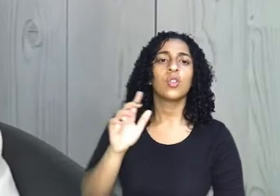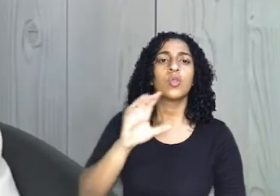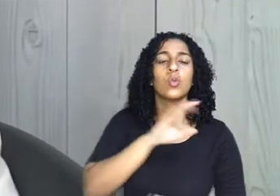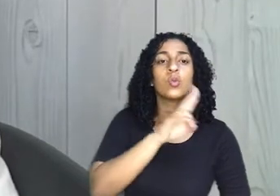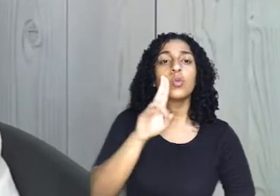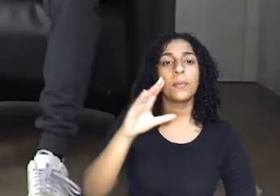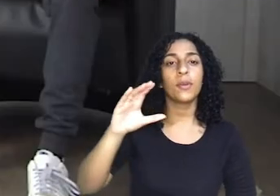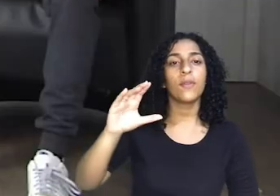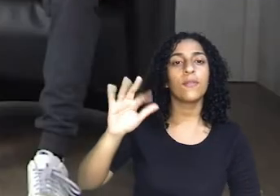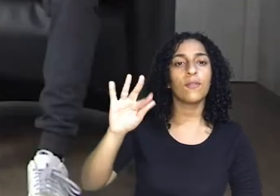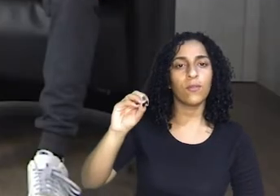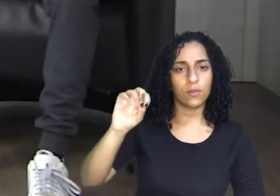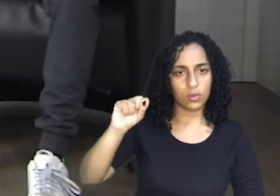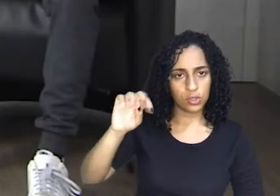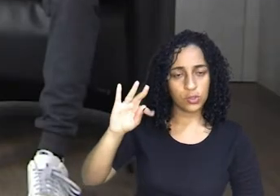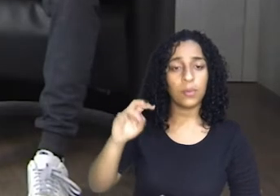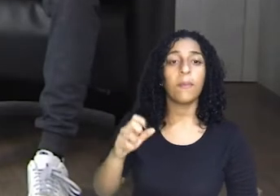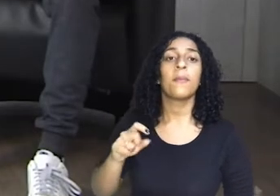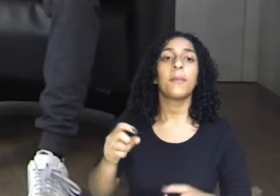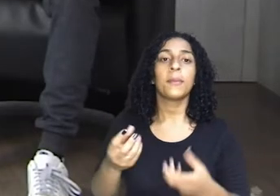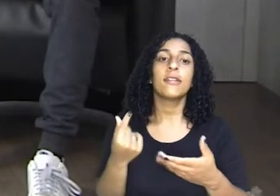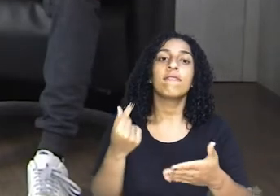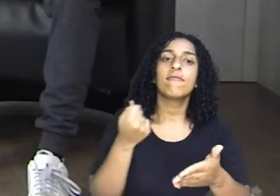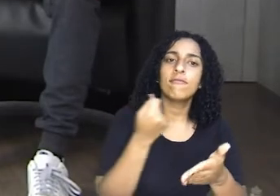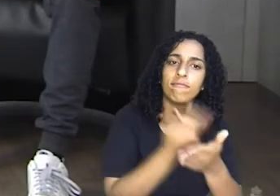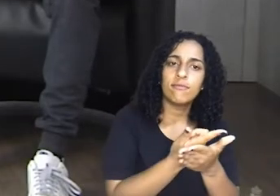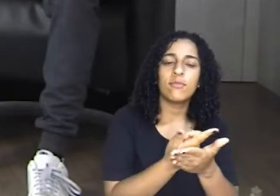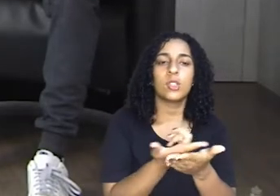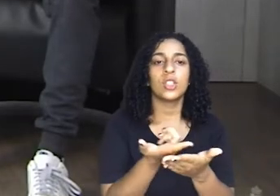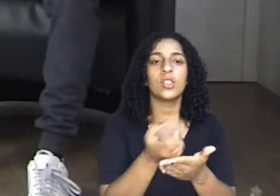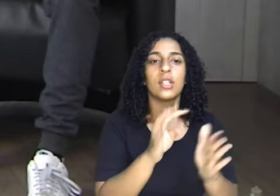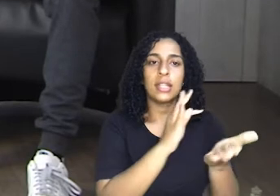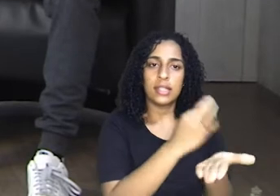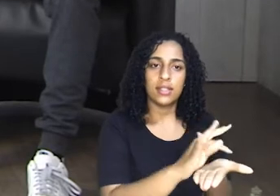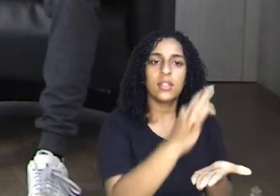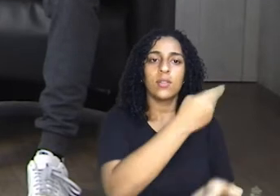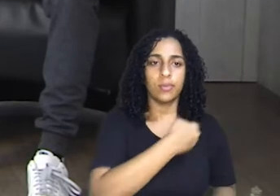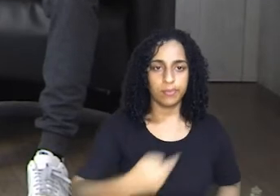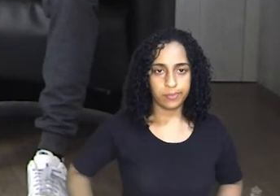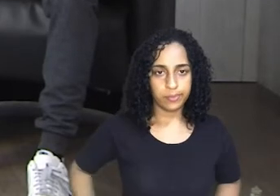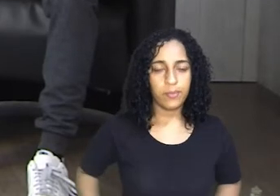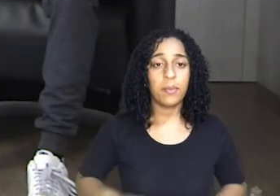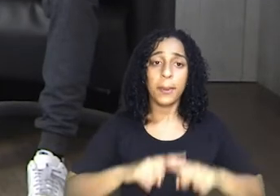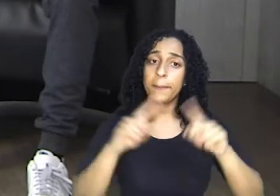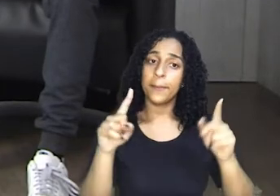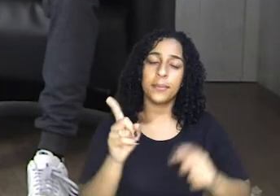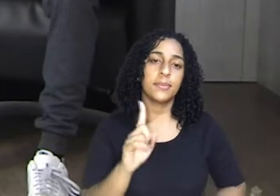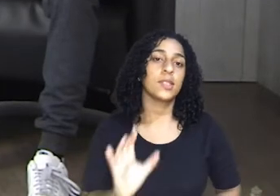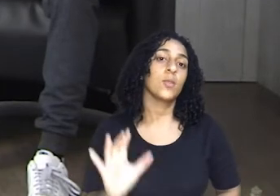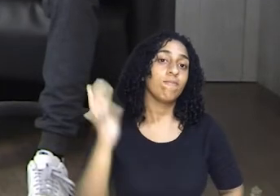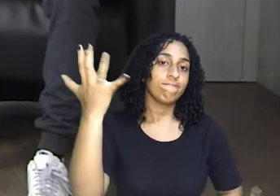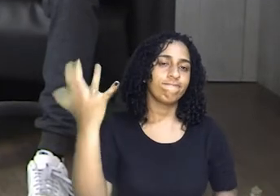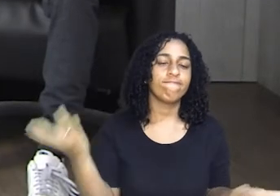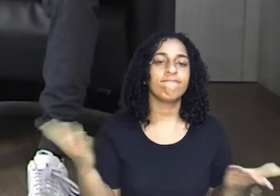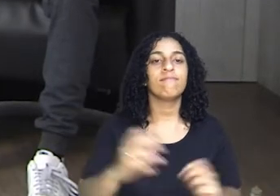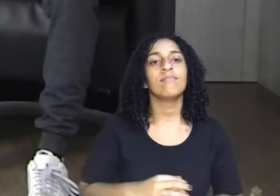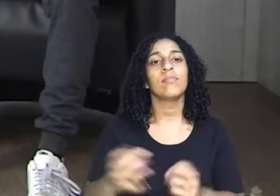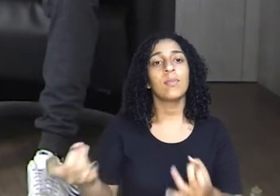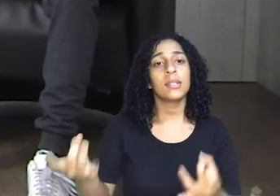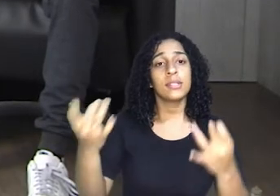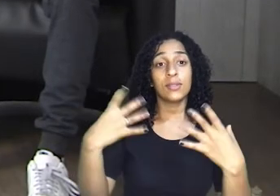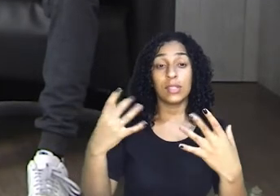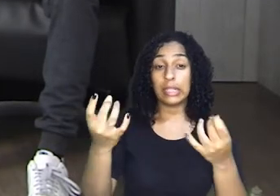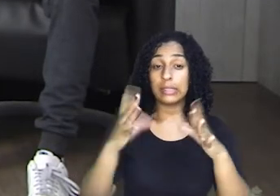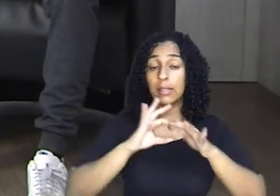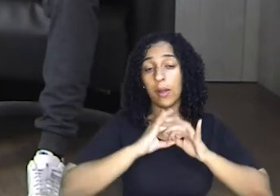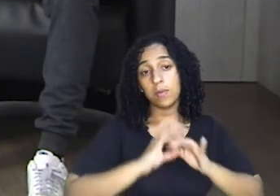tá que é para a gente justamente investir em tecnologia pública e a isso não tá sendo feito e